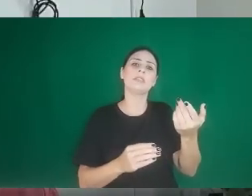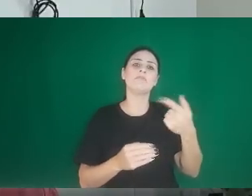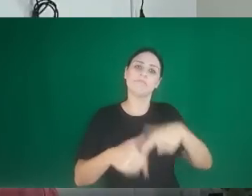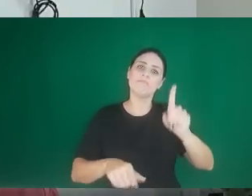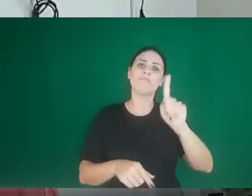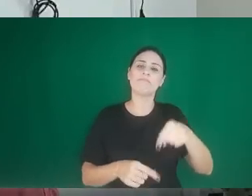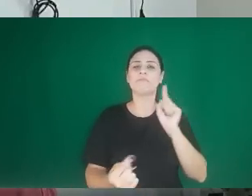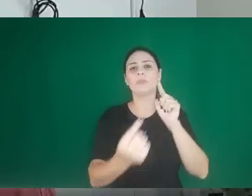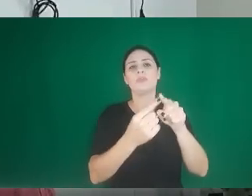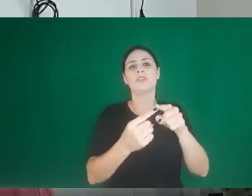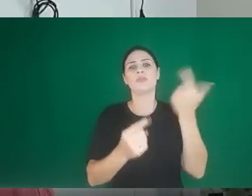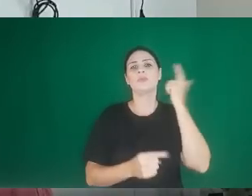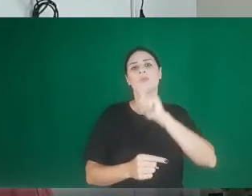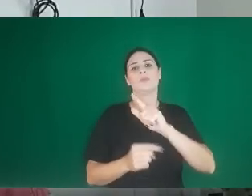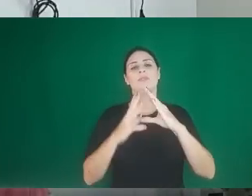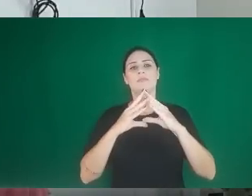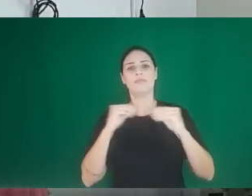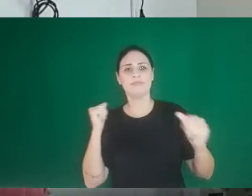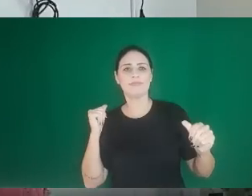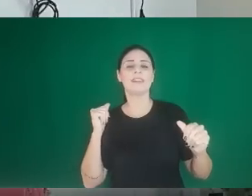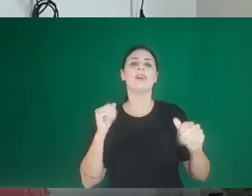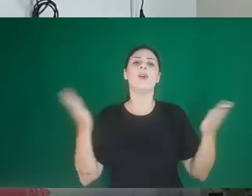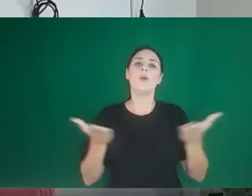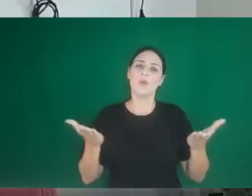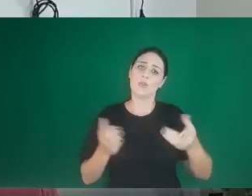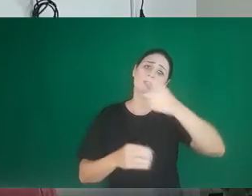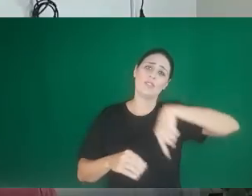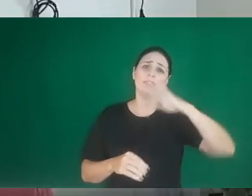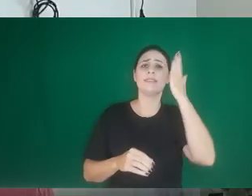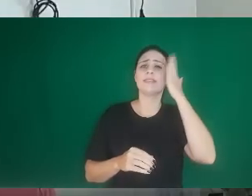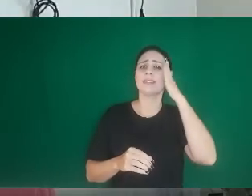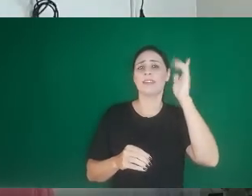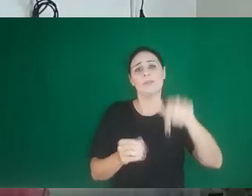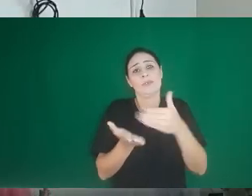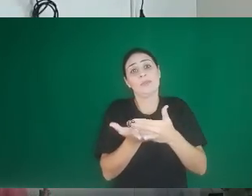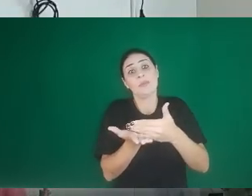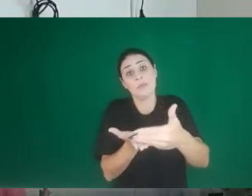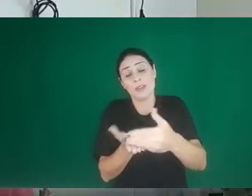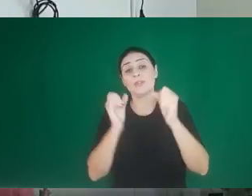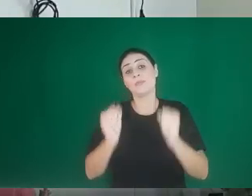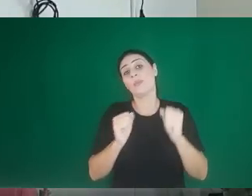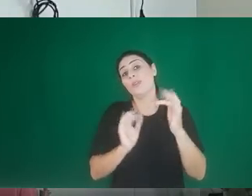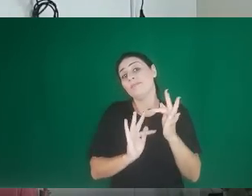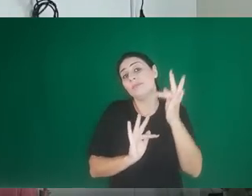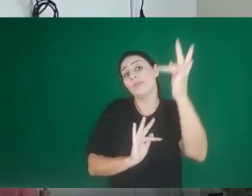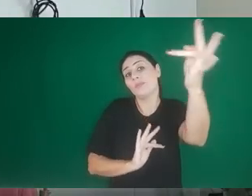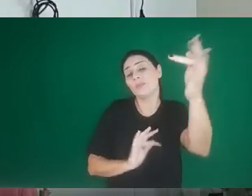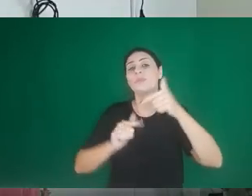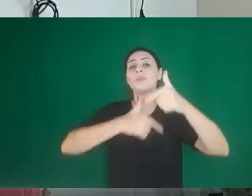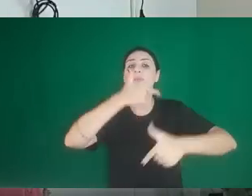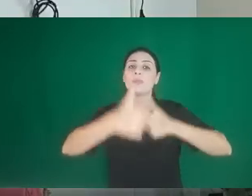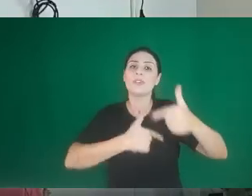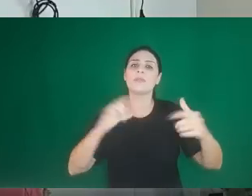alinhar algumas projeções. Para além disso, né, professora Marta, a gente sabe que hoje é só um começo, né? Quem sabe a gente não começa a desenvolver